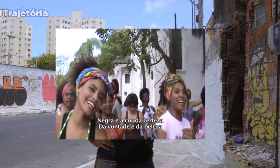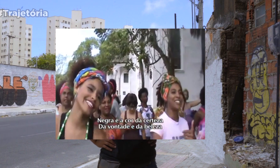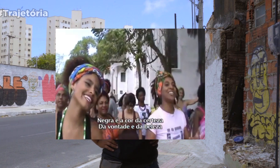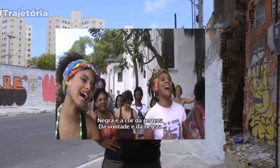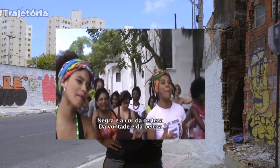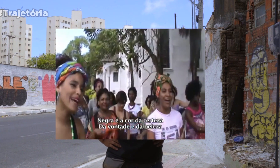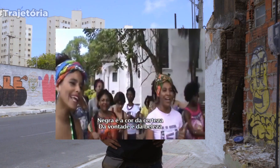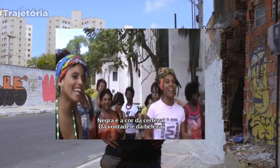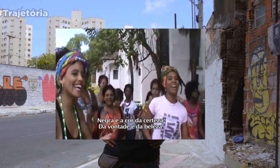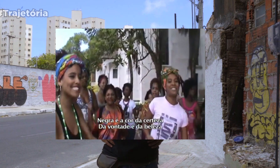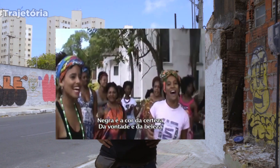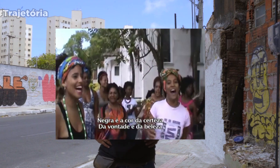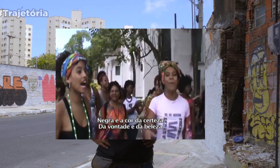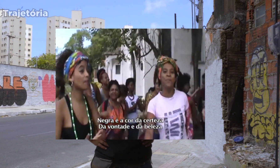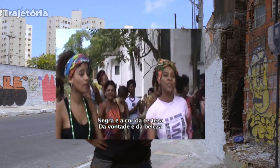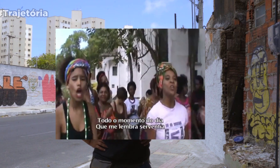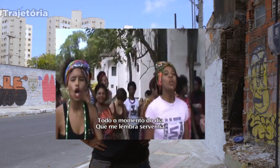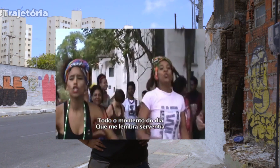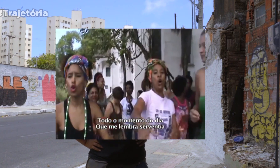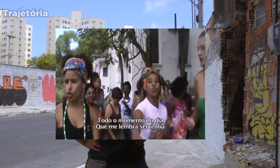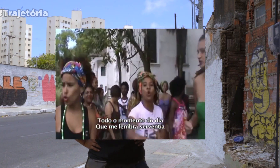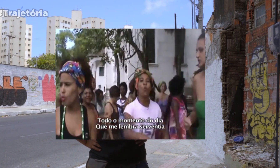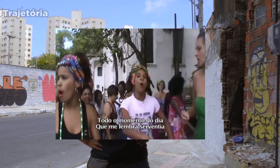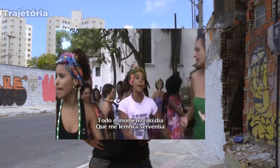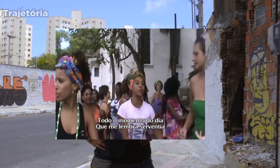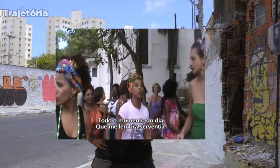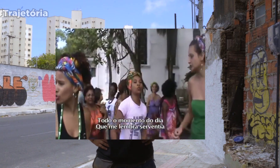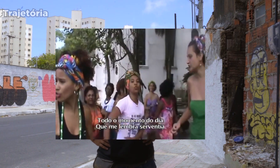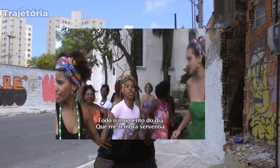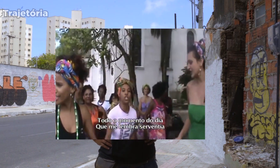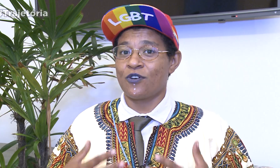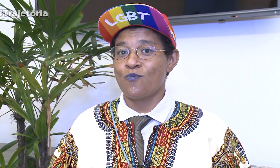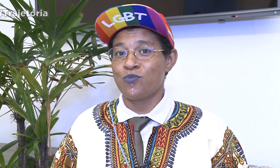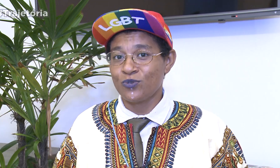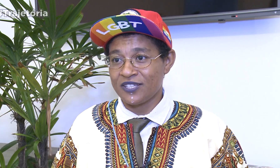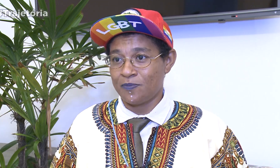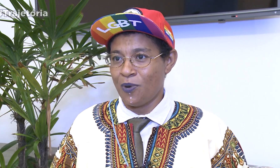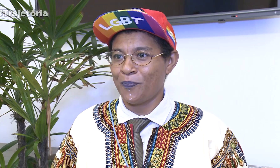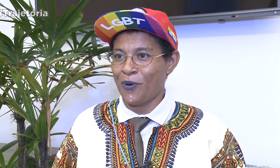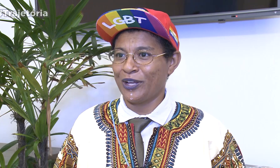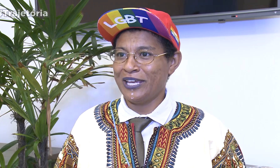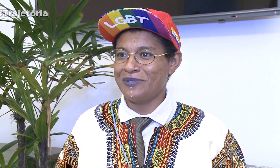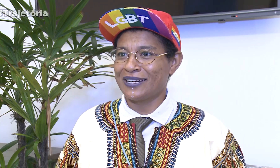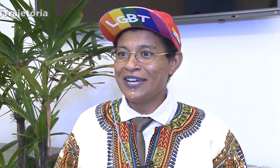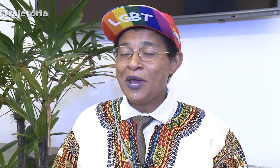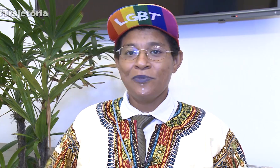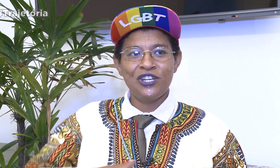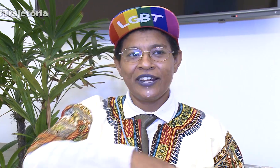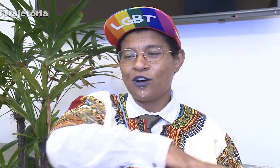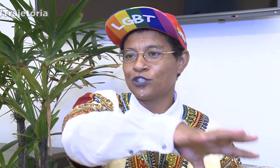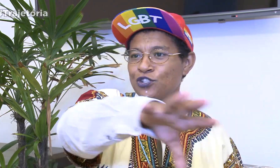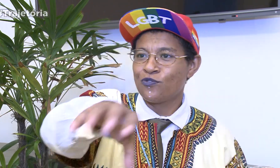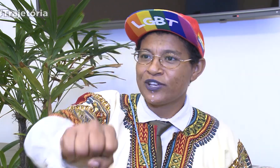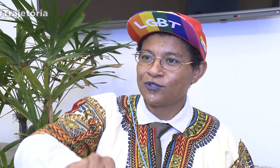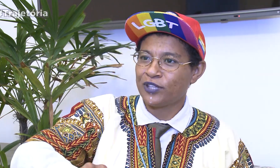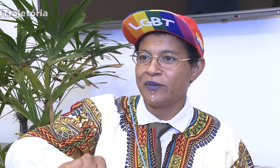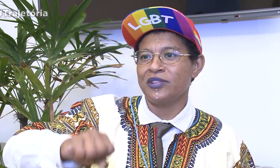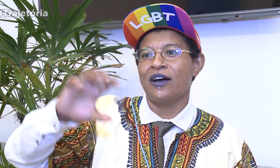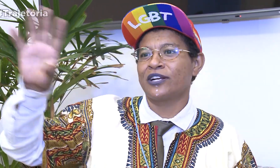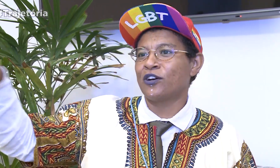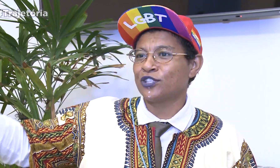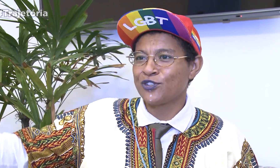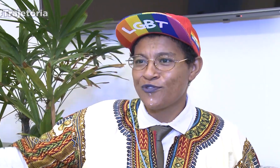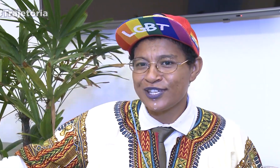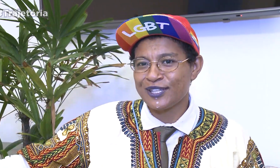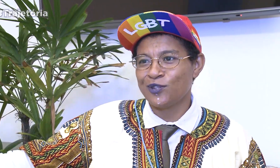acessórios, tudo tem significado de luta. Reparei que quando eu andava com blusas polêmicas, menina, era roda de conversa no